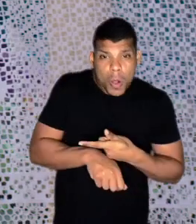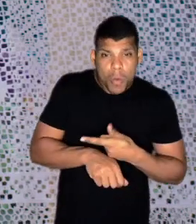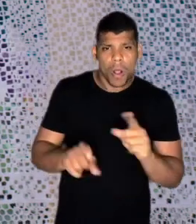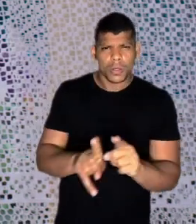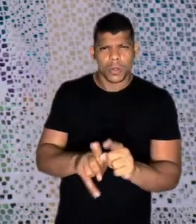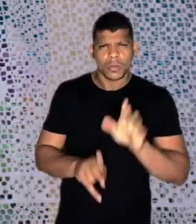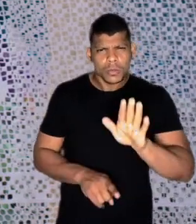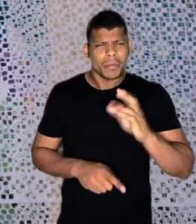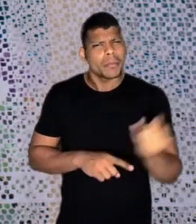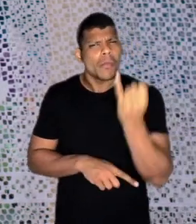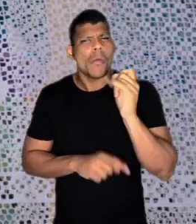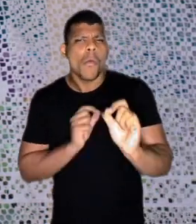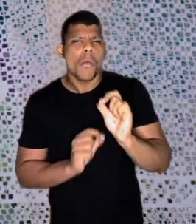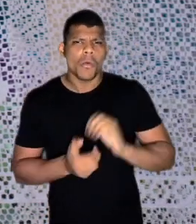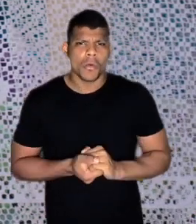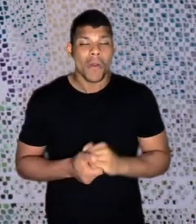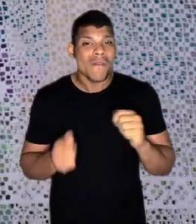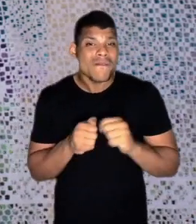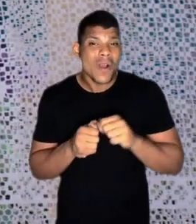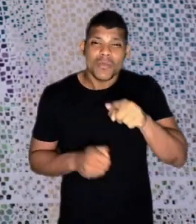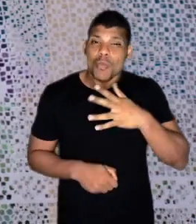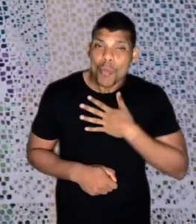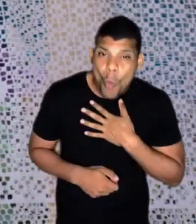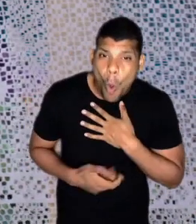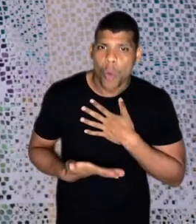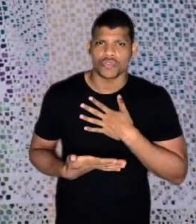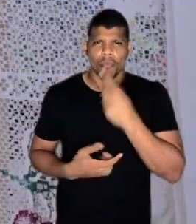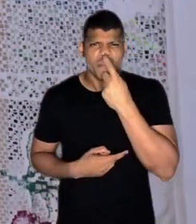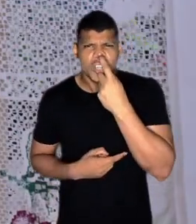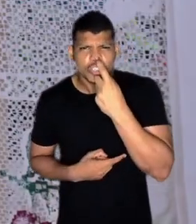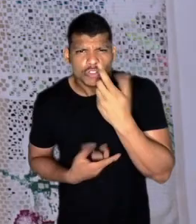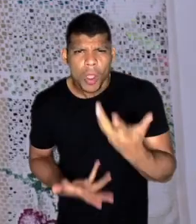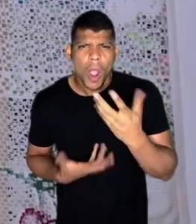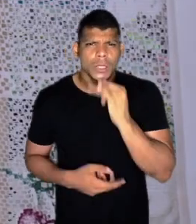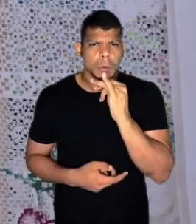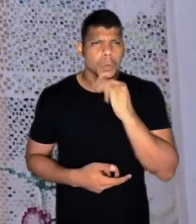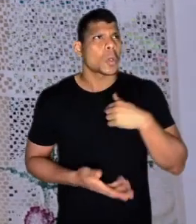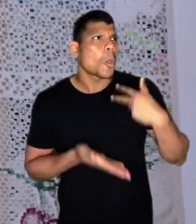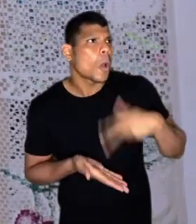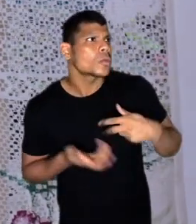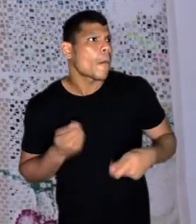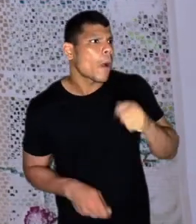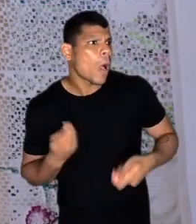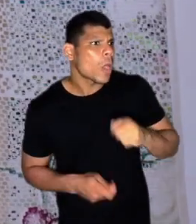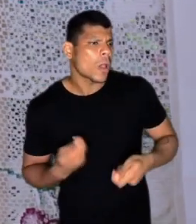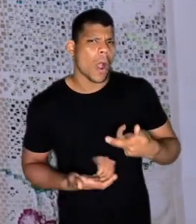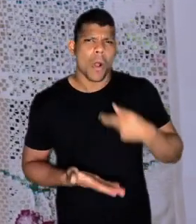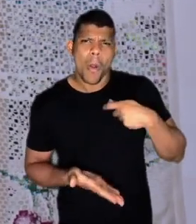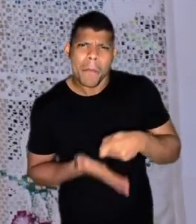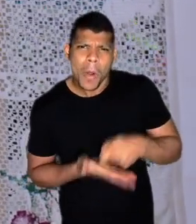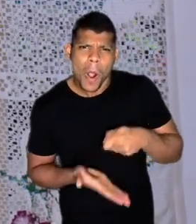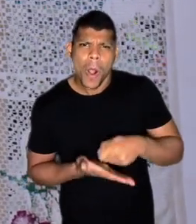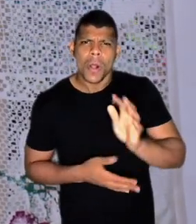o que importa é você você fazer o que você gosta não é obrigado você dançar quadrilha dela foi o